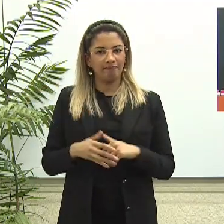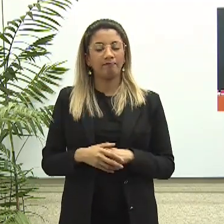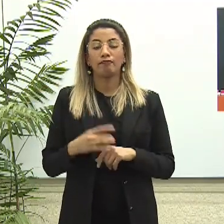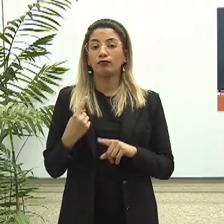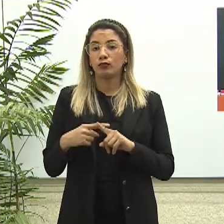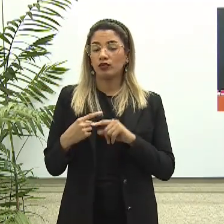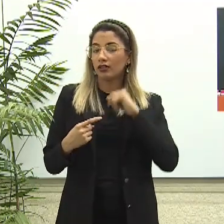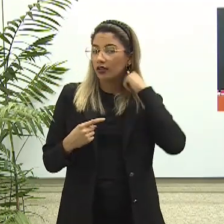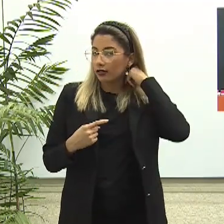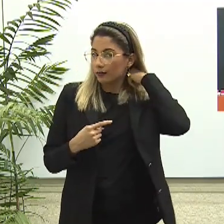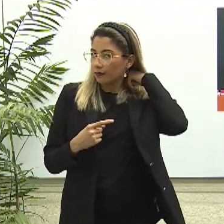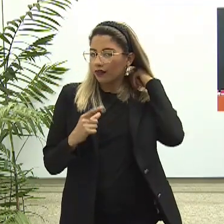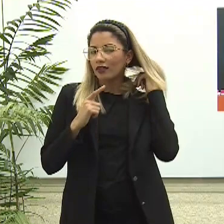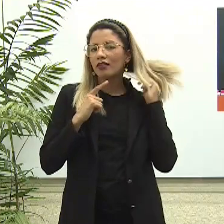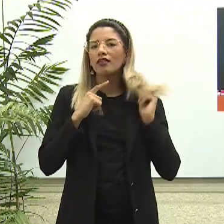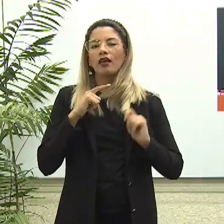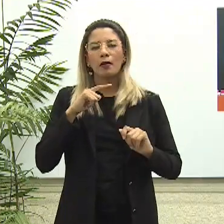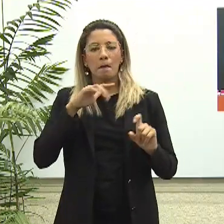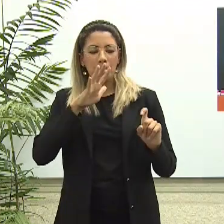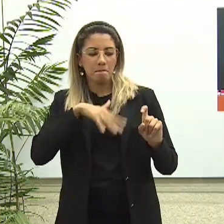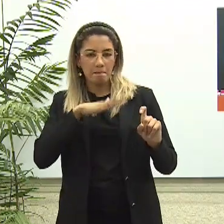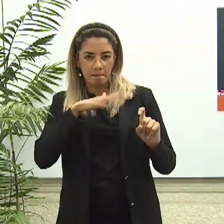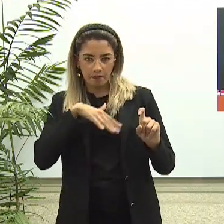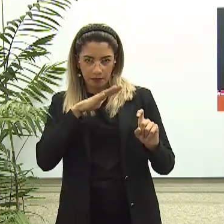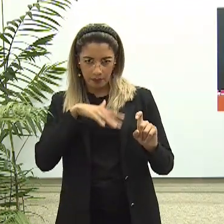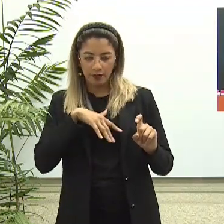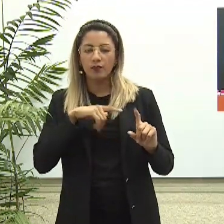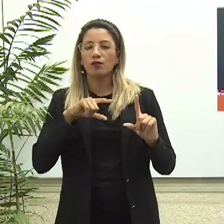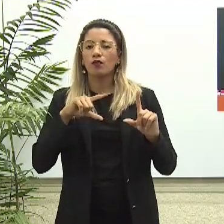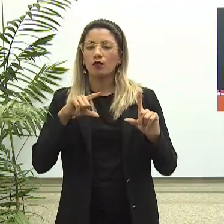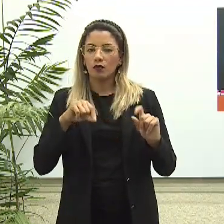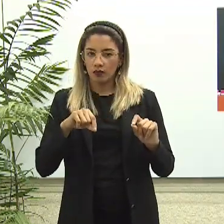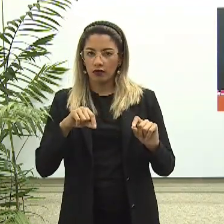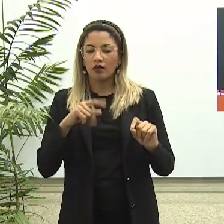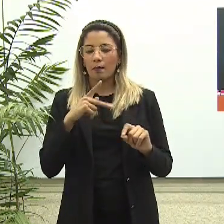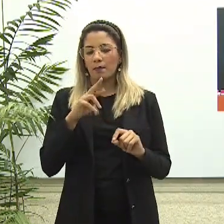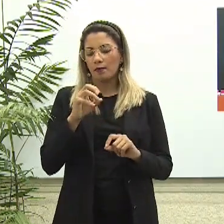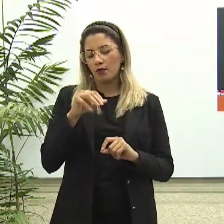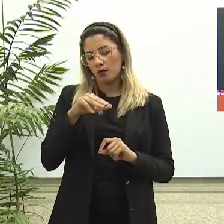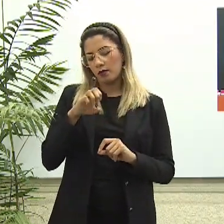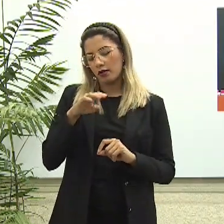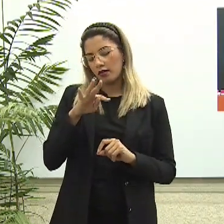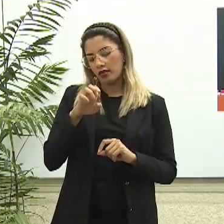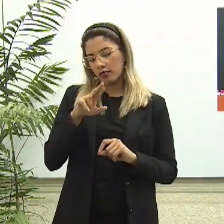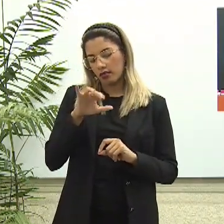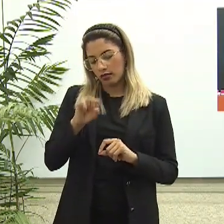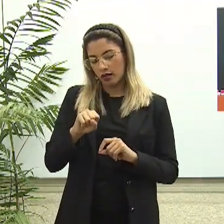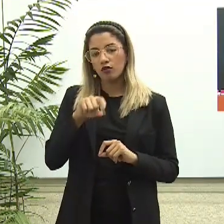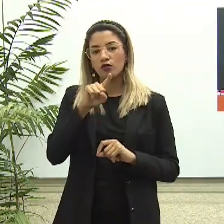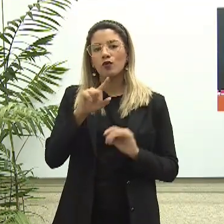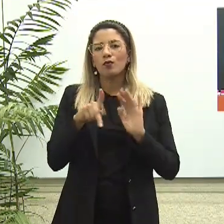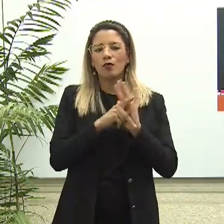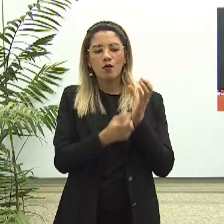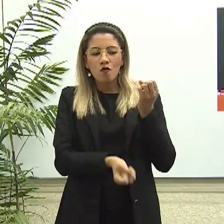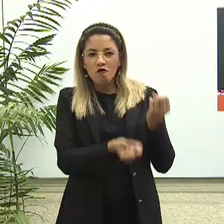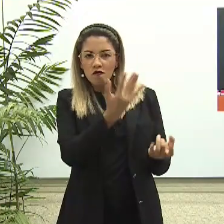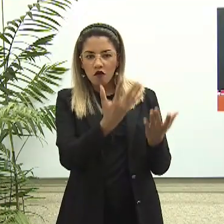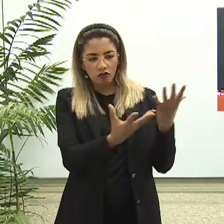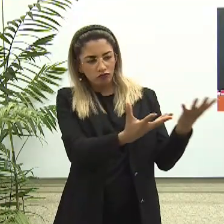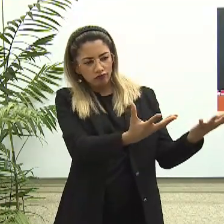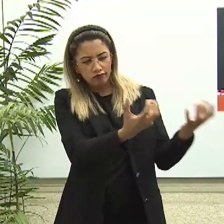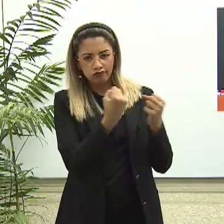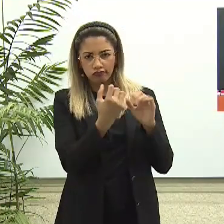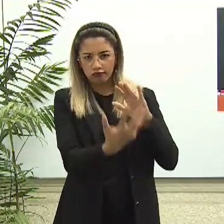Mito prometeico Prometeus Titã que roubou o fogo do Olimpo e doou o ser humano né e tendo